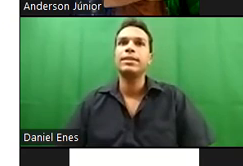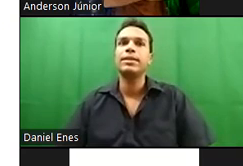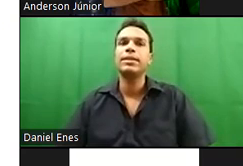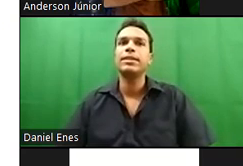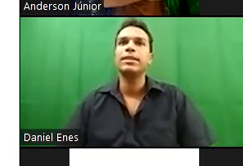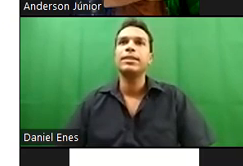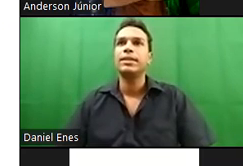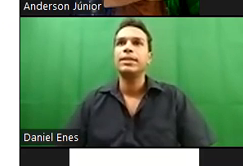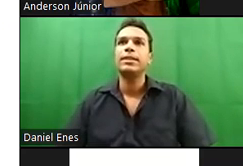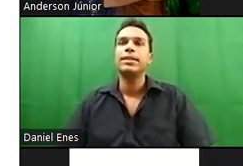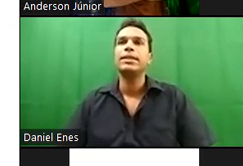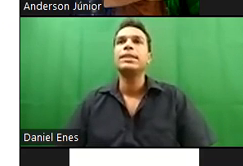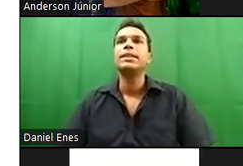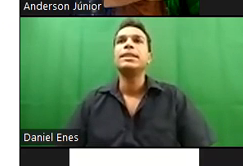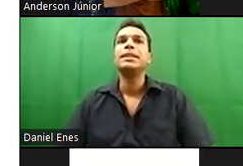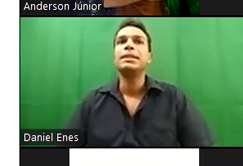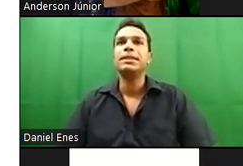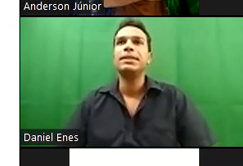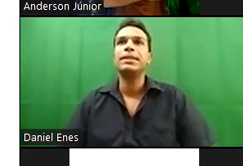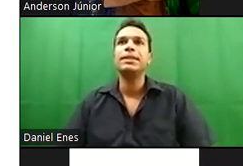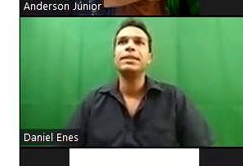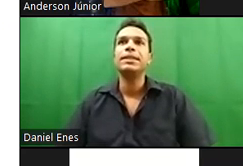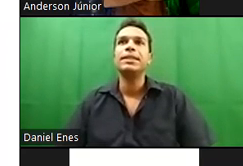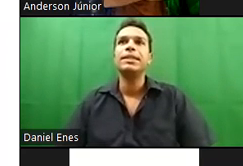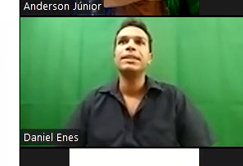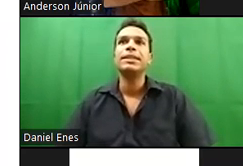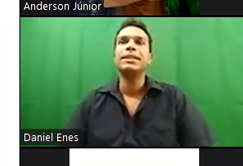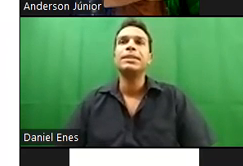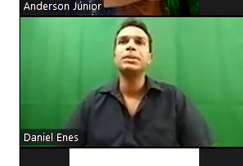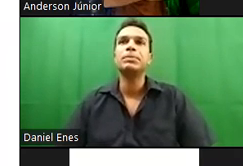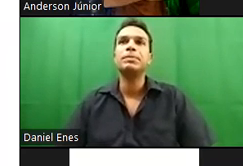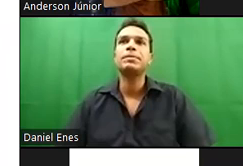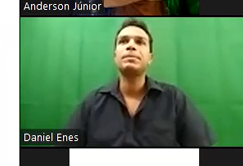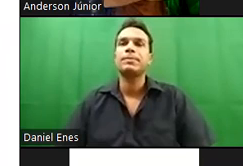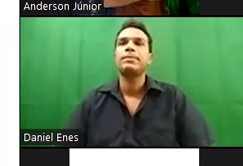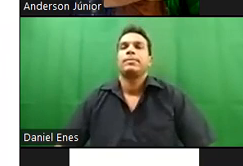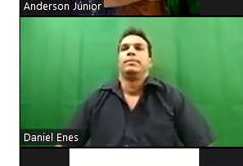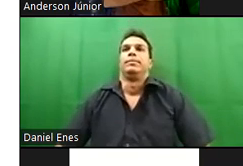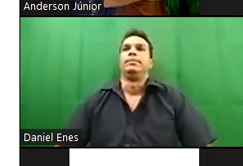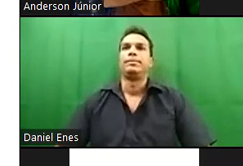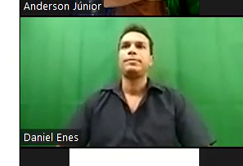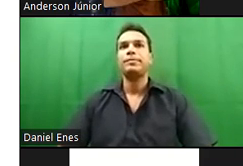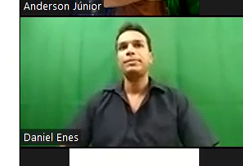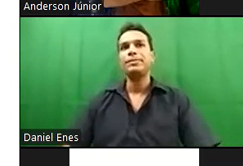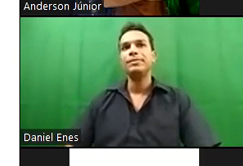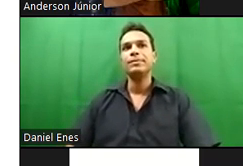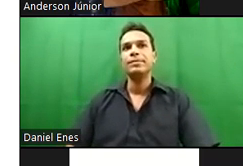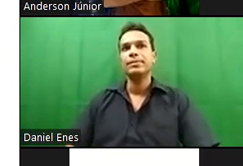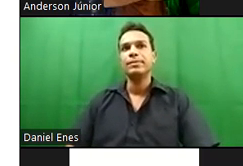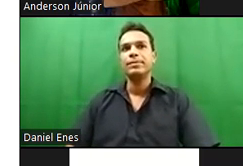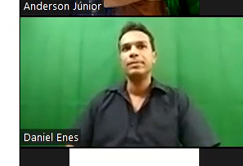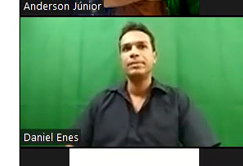surgiu no Brasil para poder ter a inclusão de pessoas surdas na